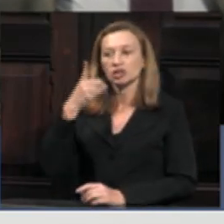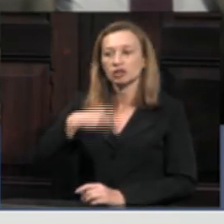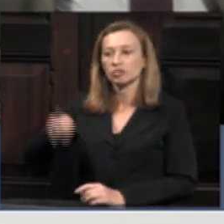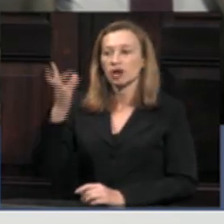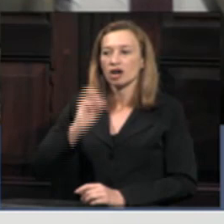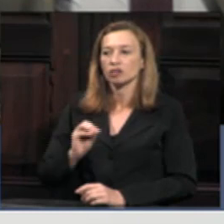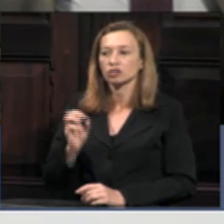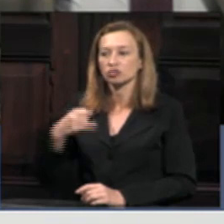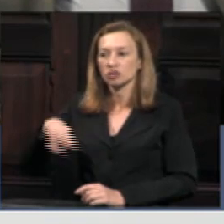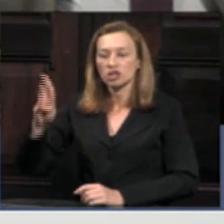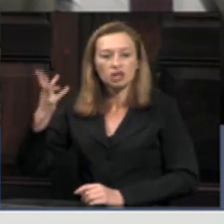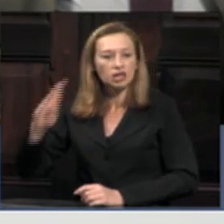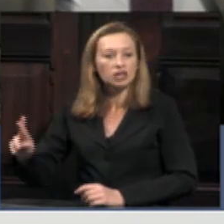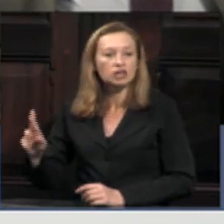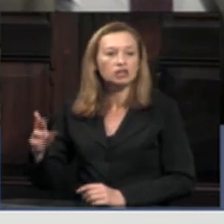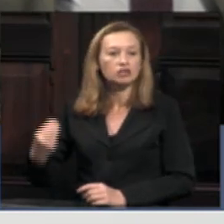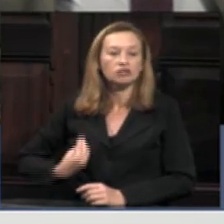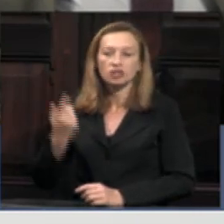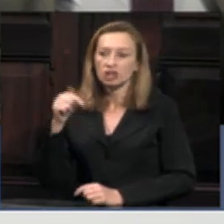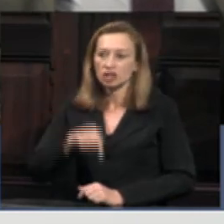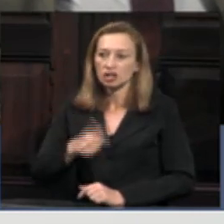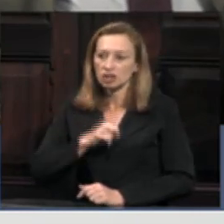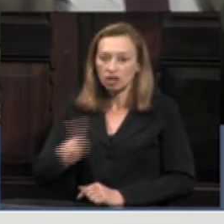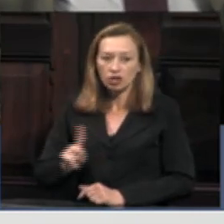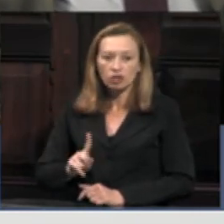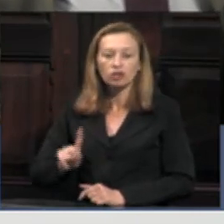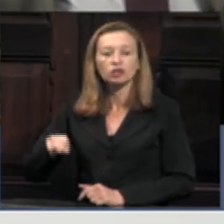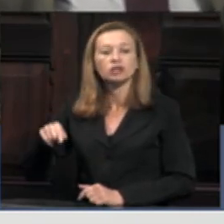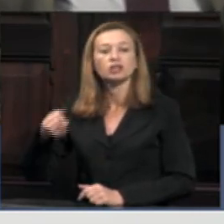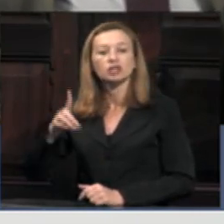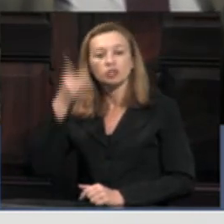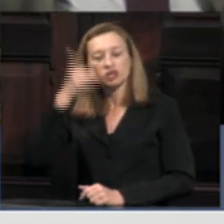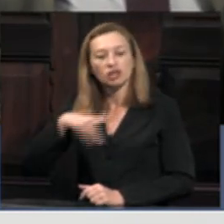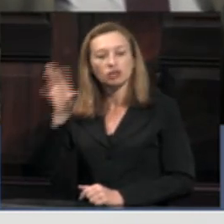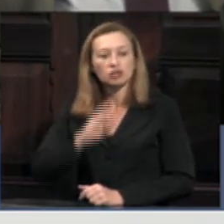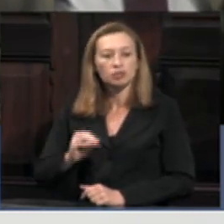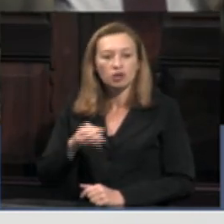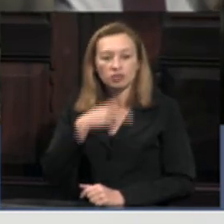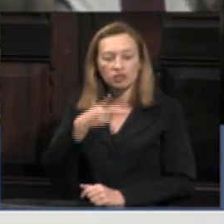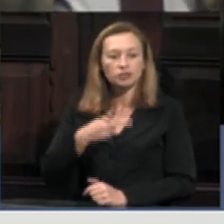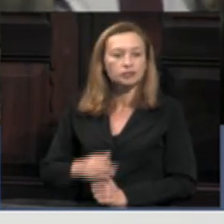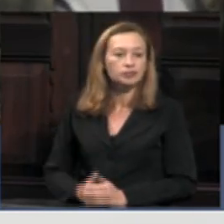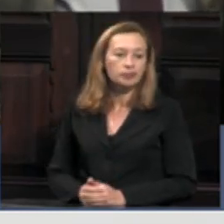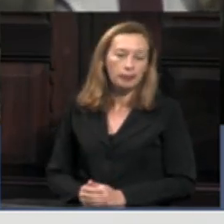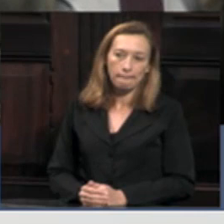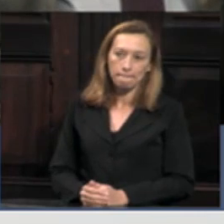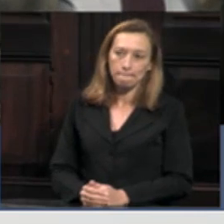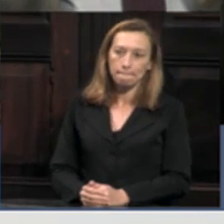Miller. Não estando presente, designo o deputado Luiz Paulo para emitir parecer.